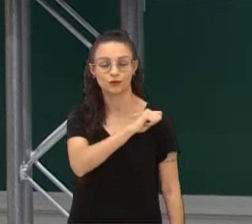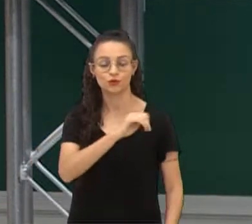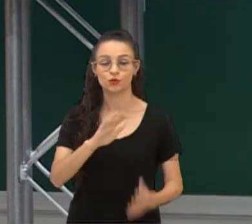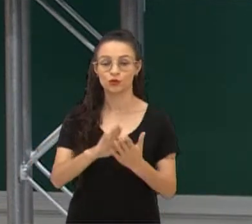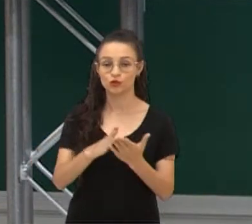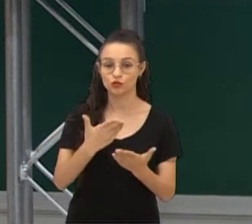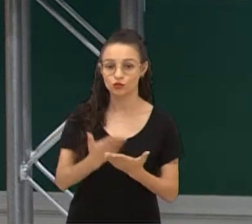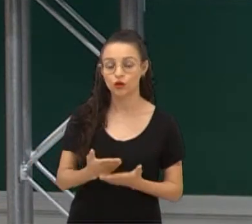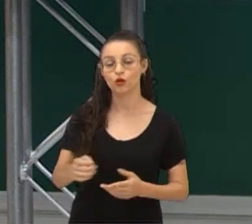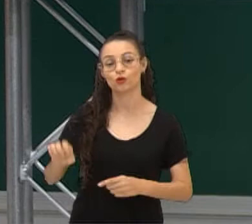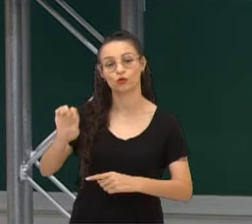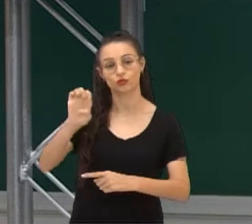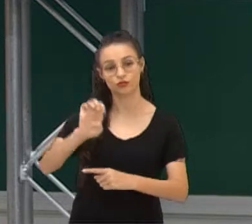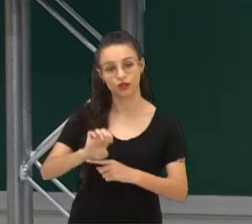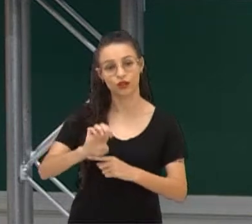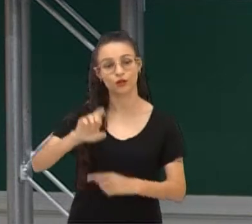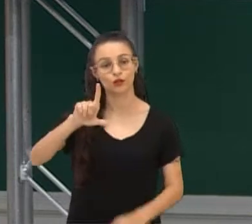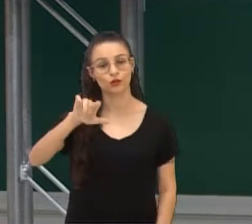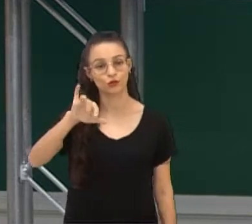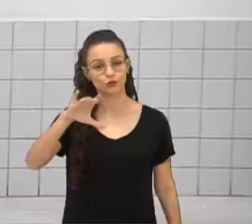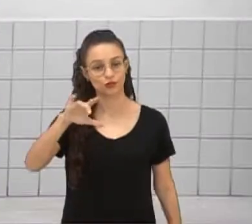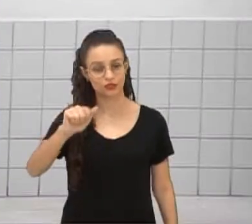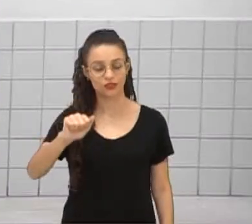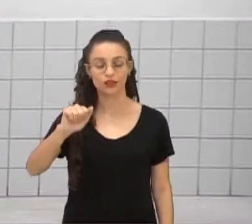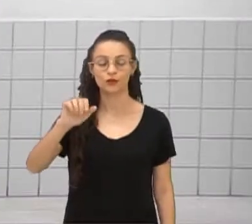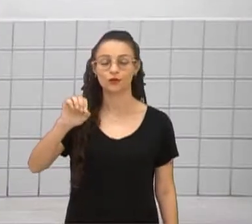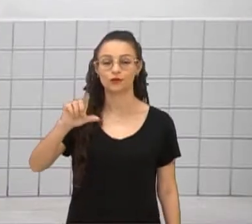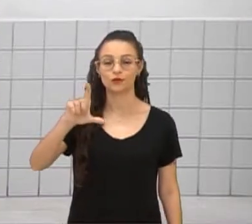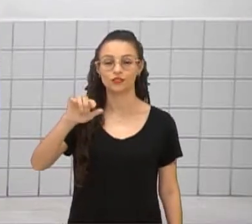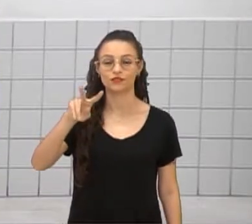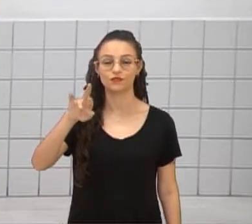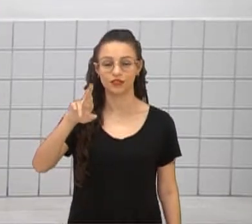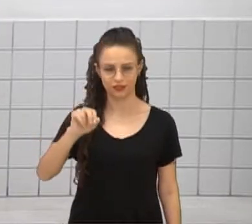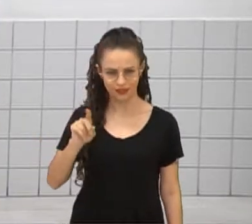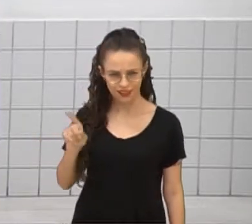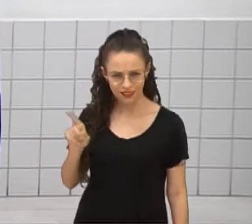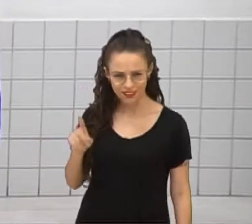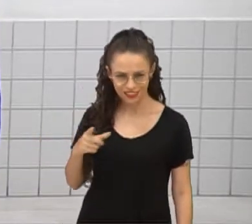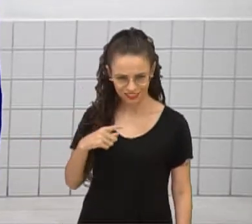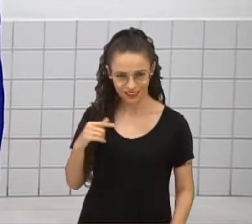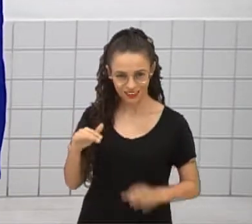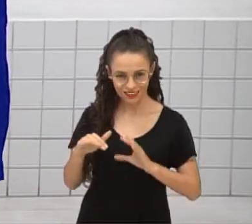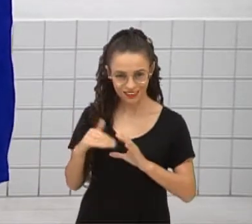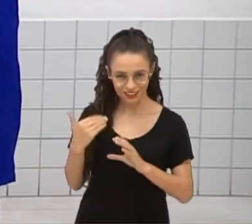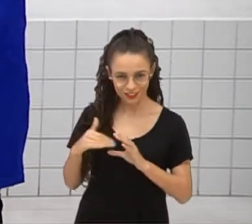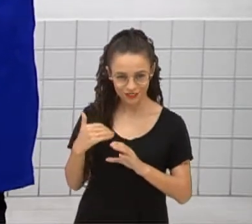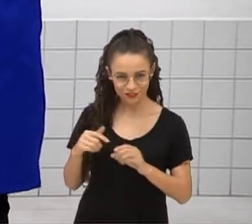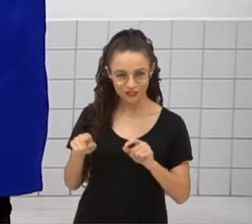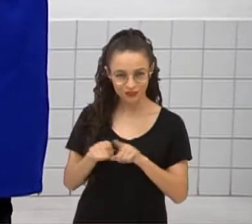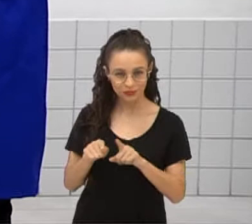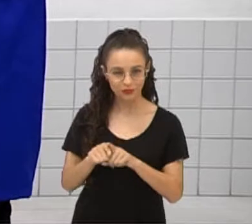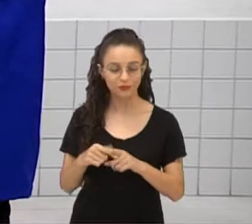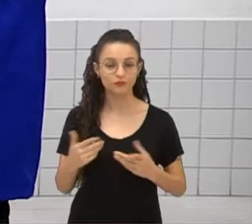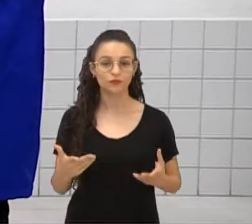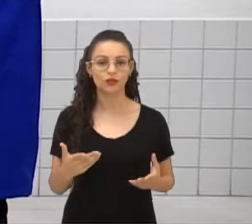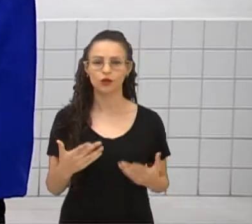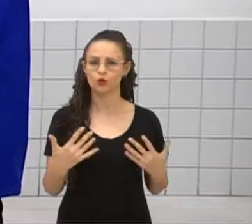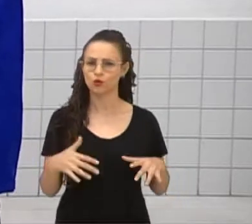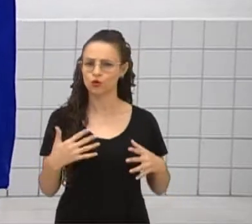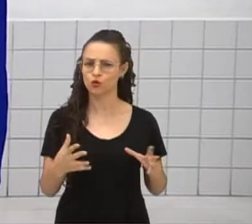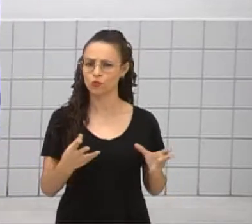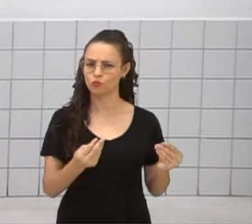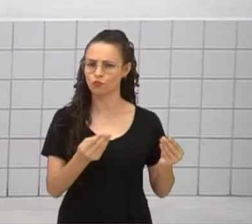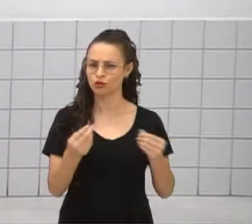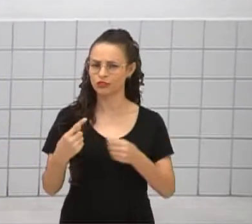moro em Altônia uau e otite a Carlos tem recadinho que nem eu tenho 50 cidades